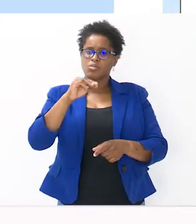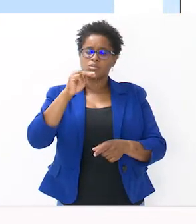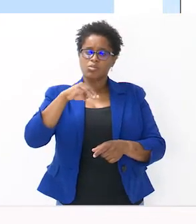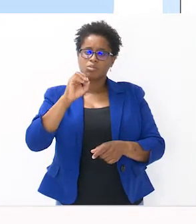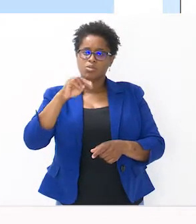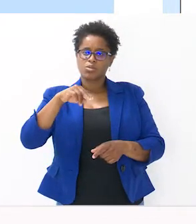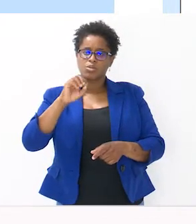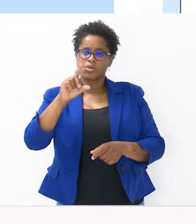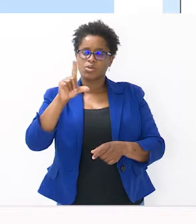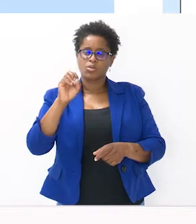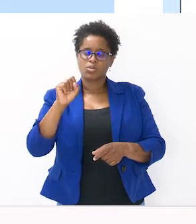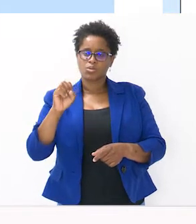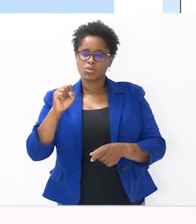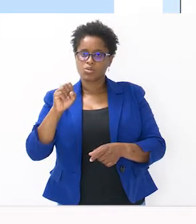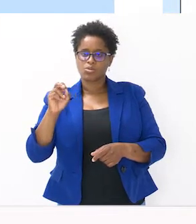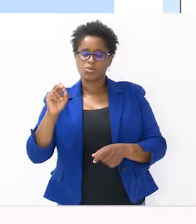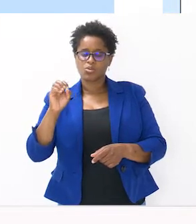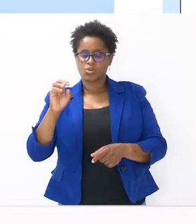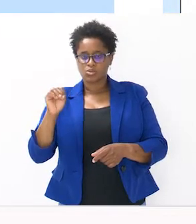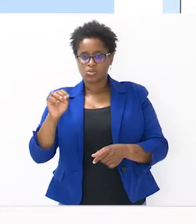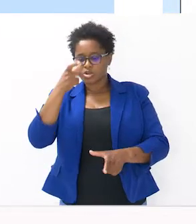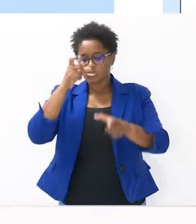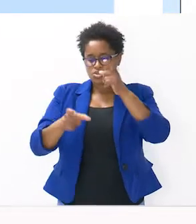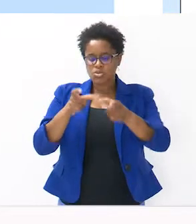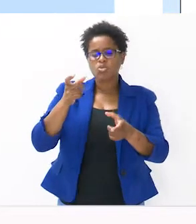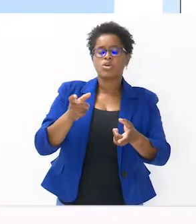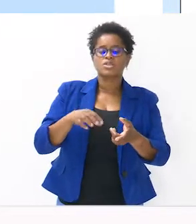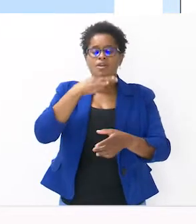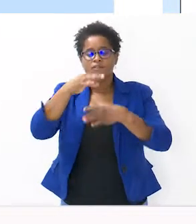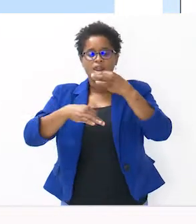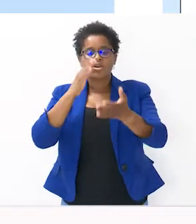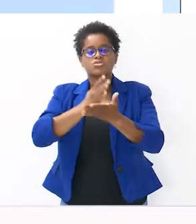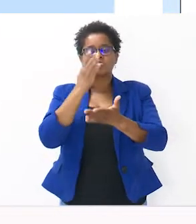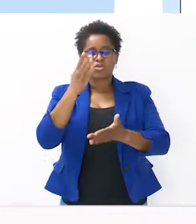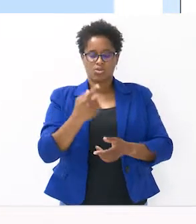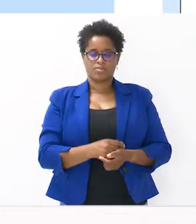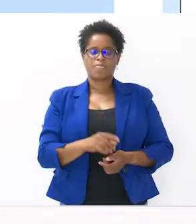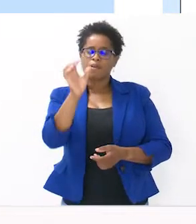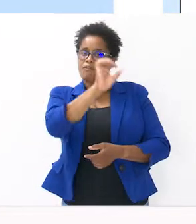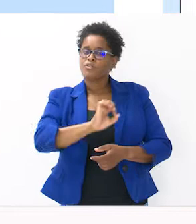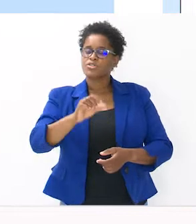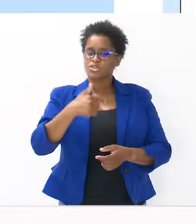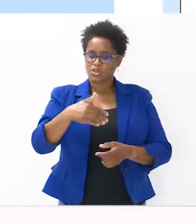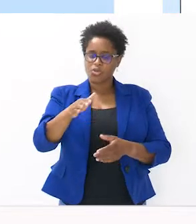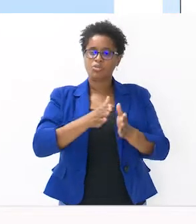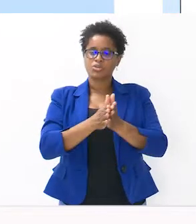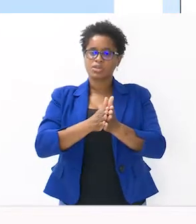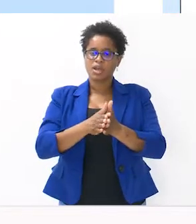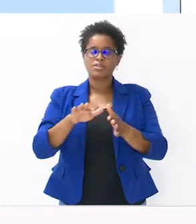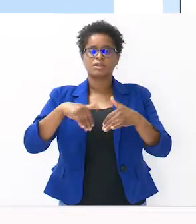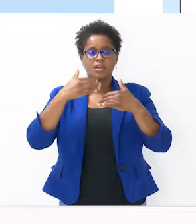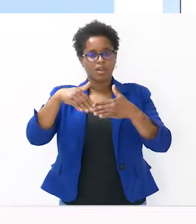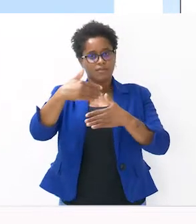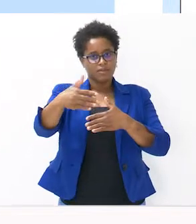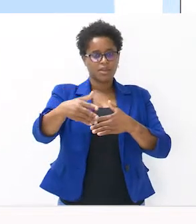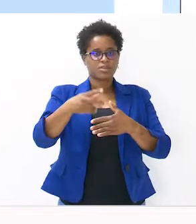monólogos? Personagem a falar sozinha. Vocês terão a oportunidade mais à frente de ver um